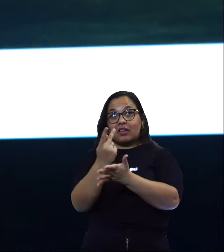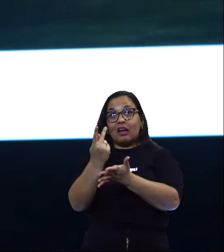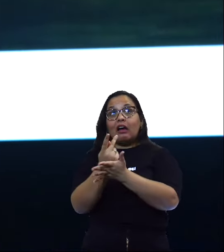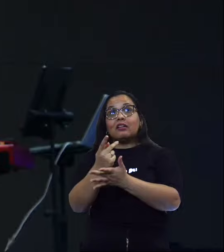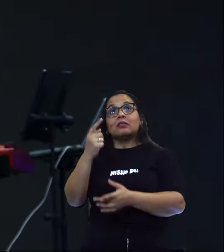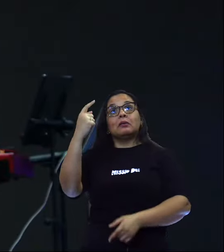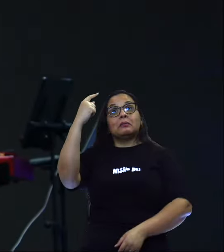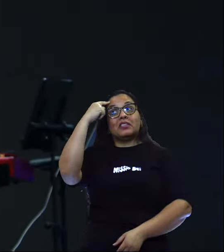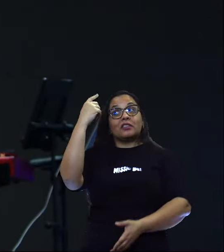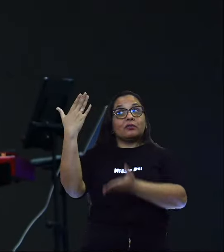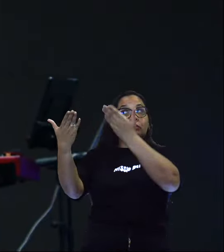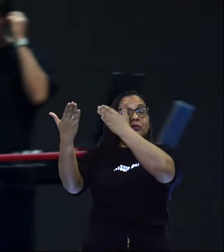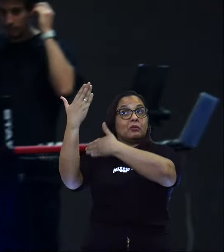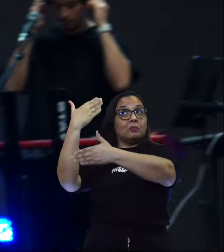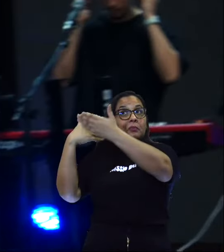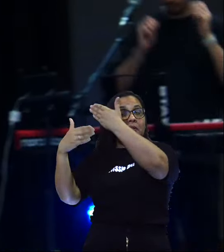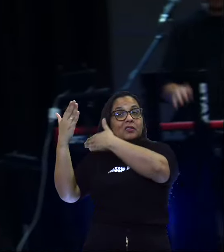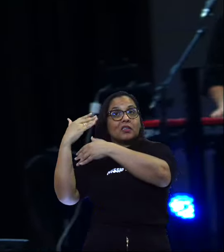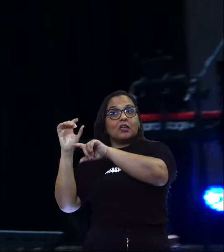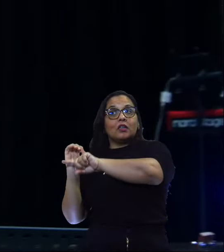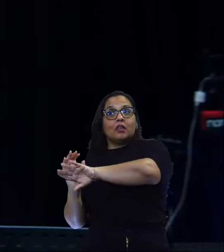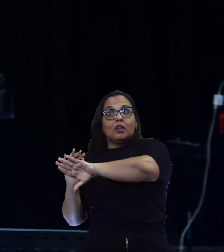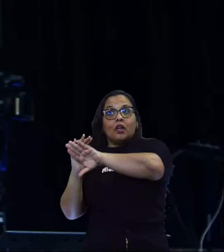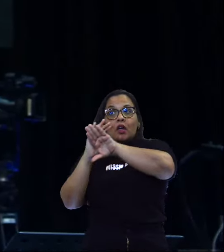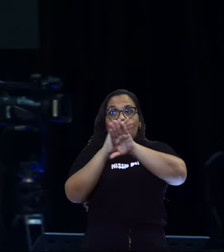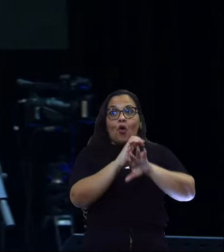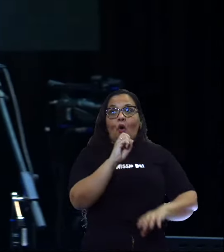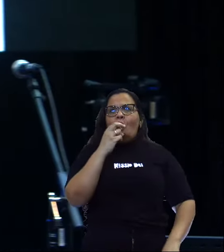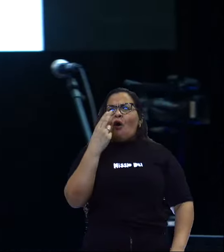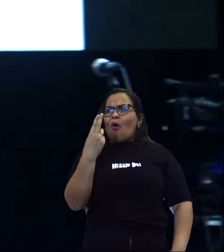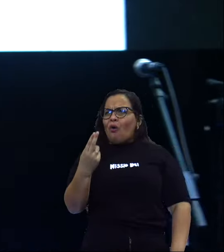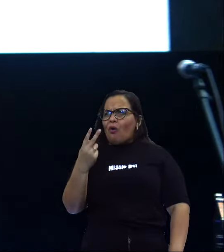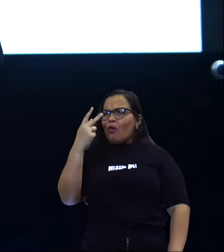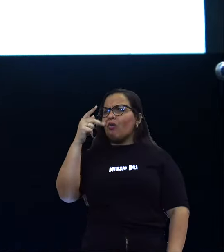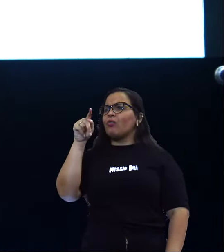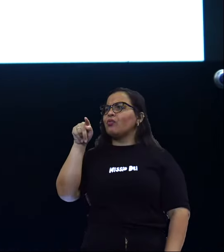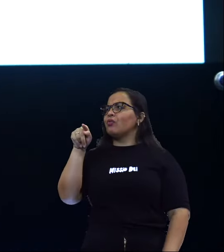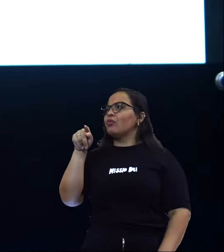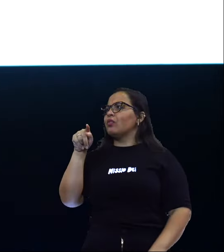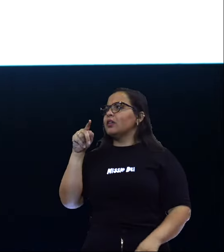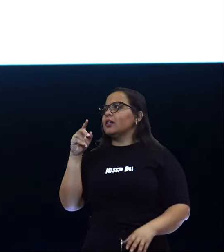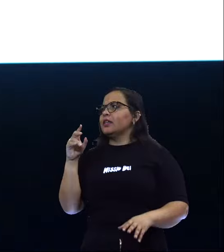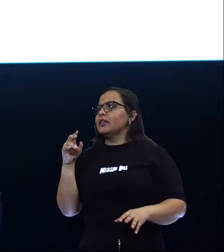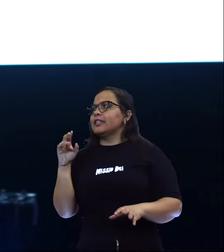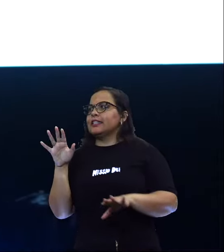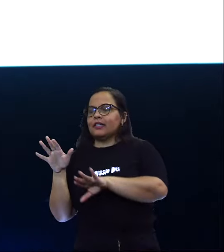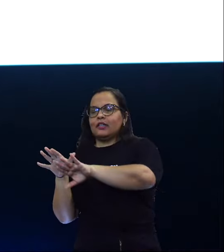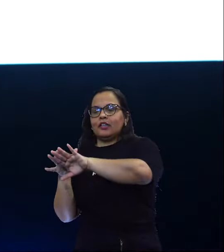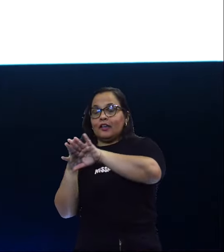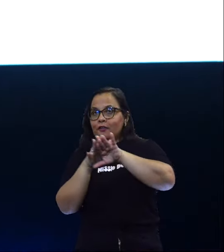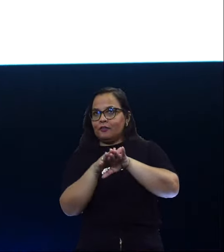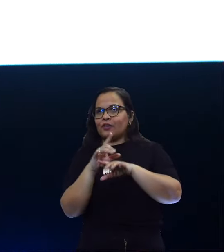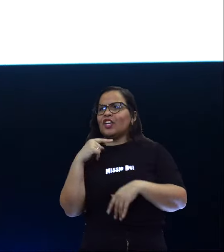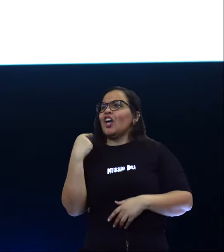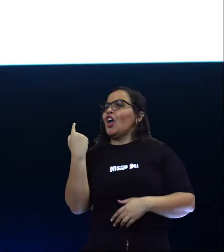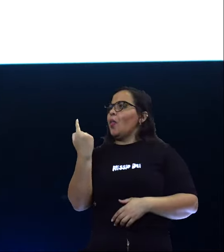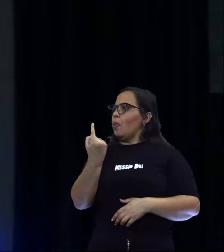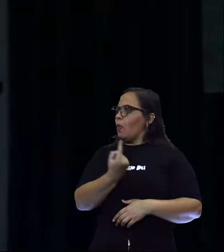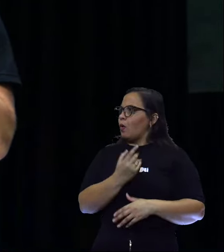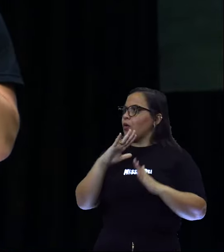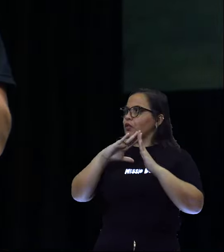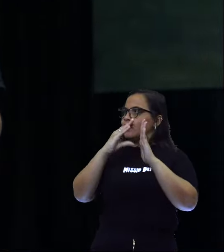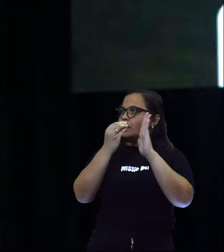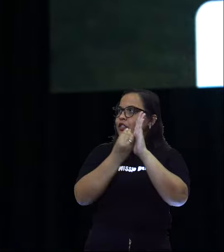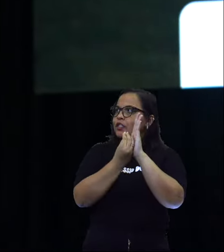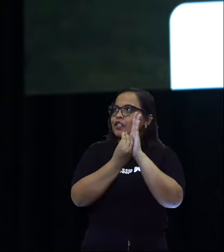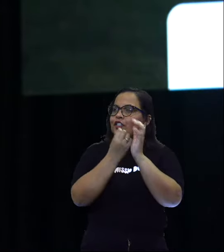revela. O problema é que muitas vezes a igreja está crescendo, mas nós não estamos crescendo com ela. E por isso ficamos